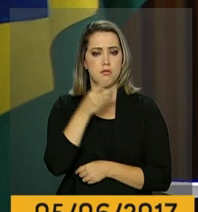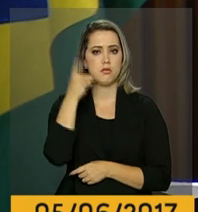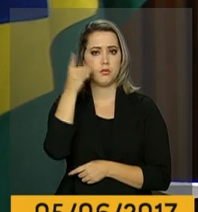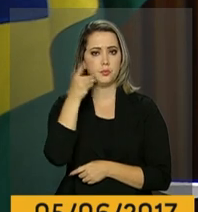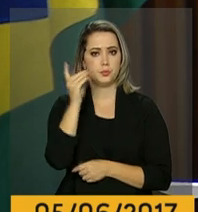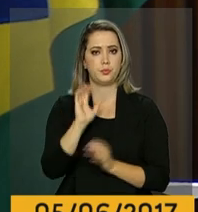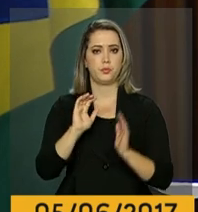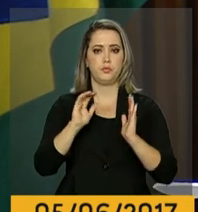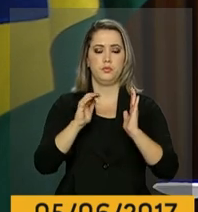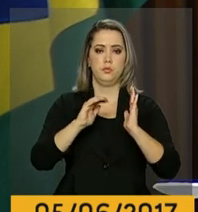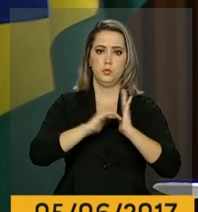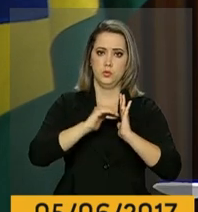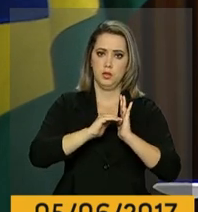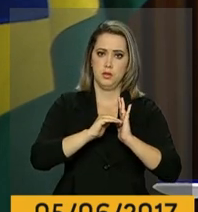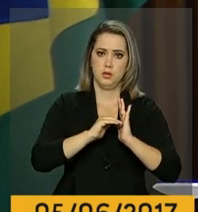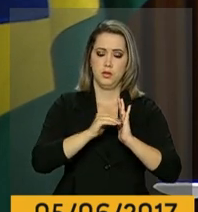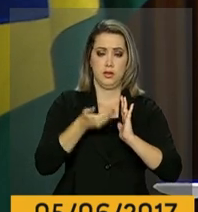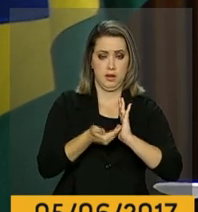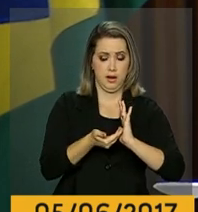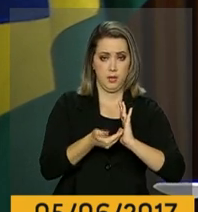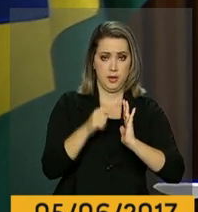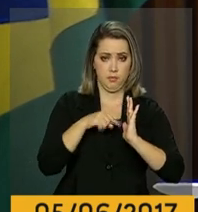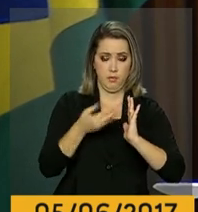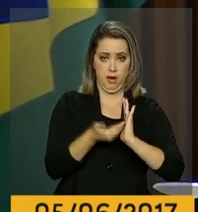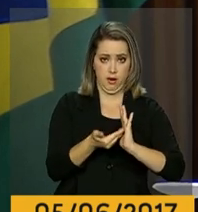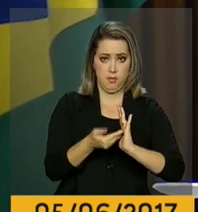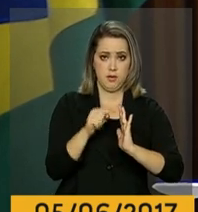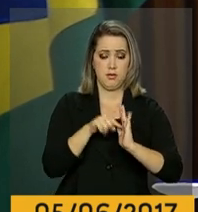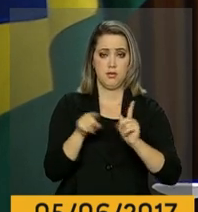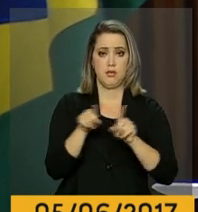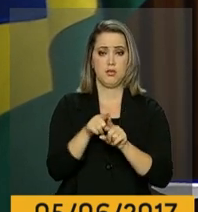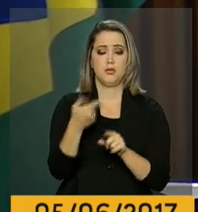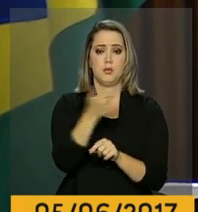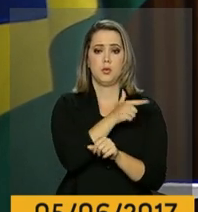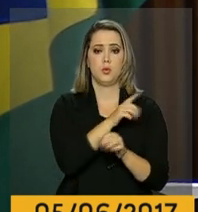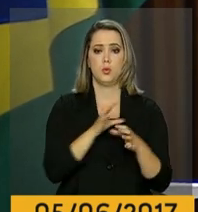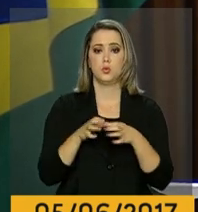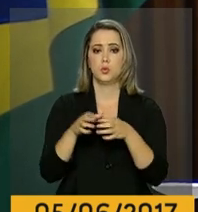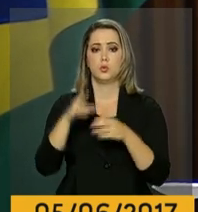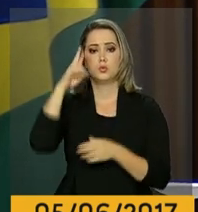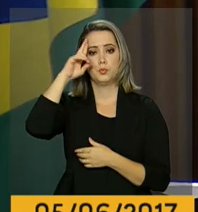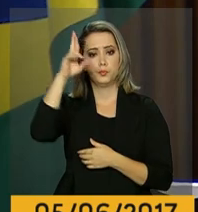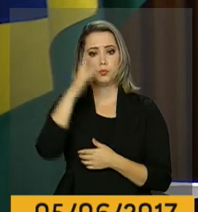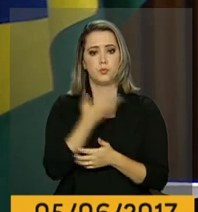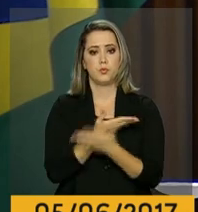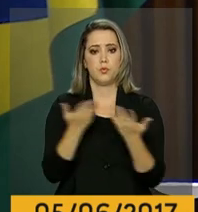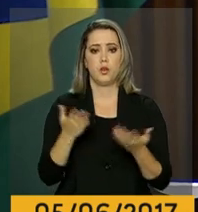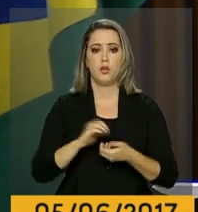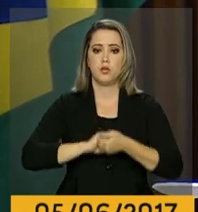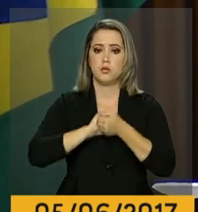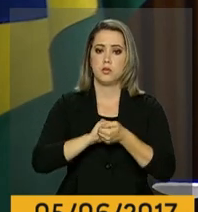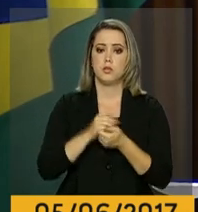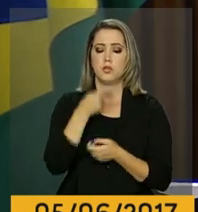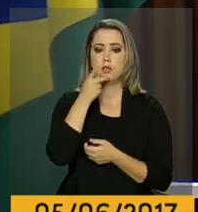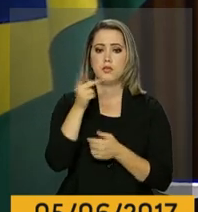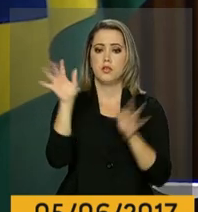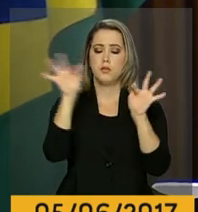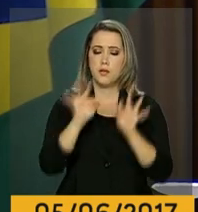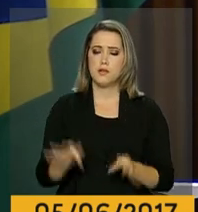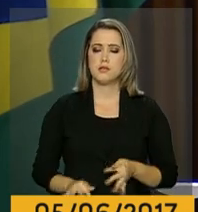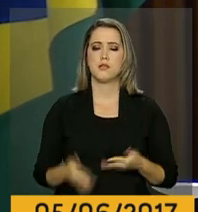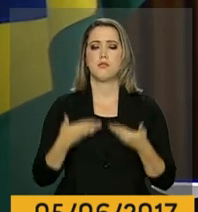da câmara federal além de outras autoridades de modo que ao saudá-los eu quero dizer que é muita satisfação